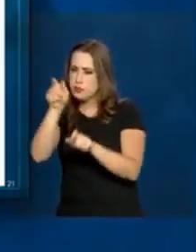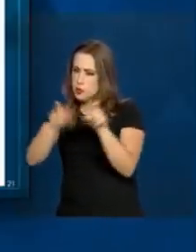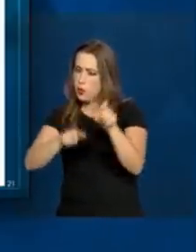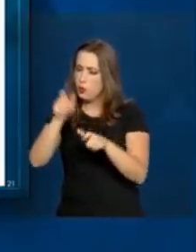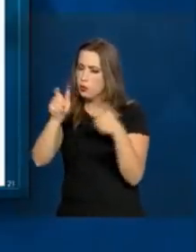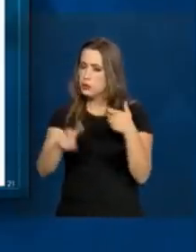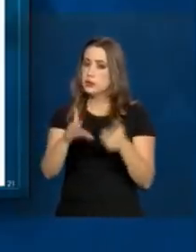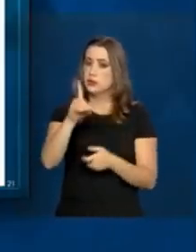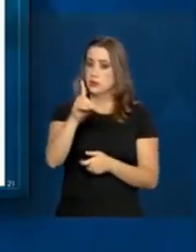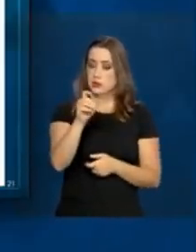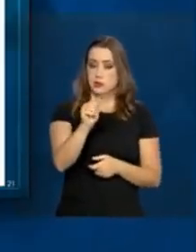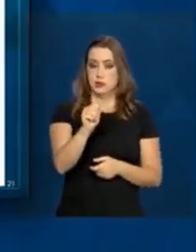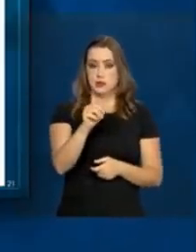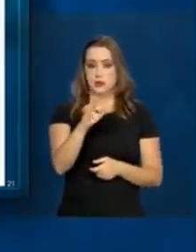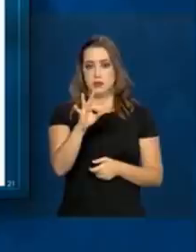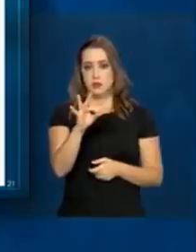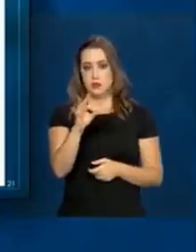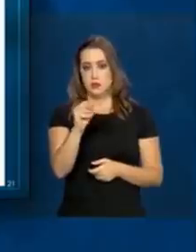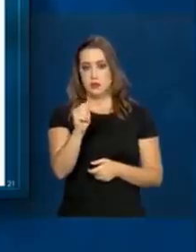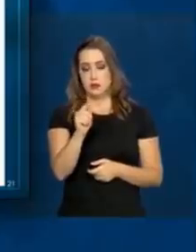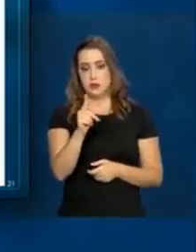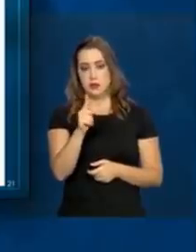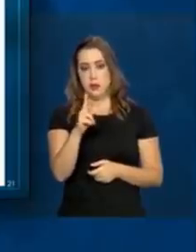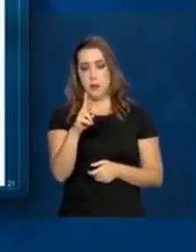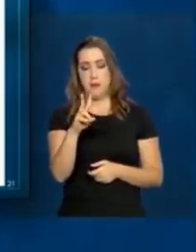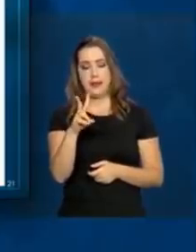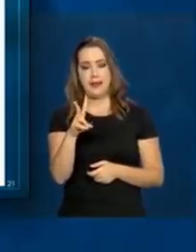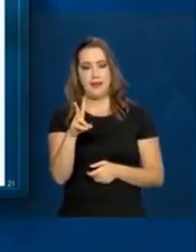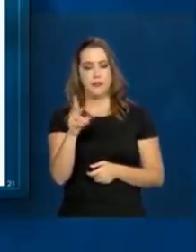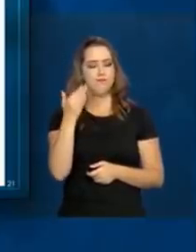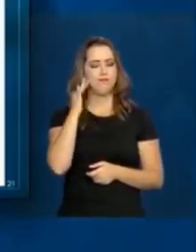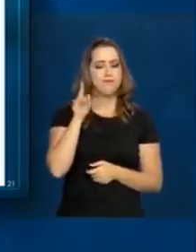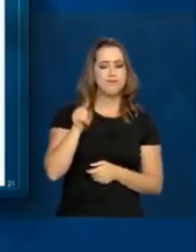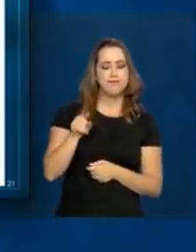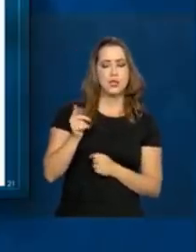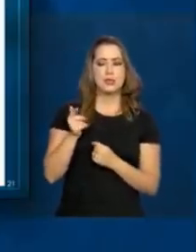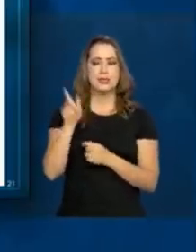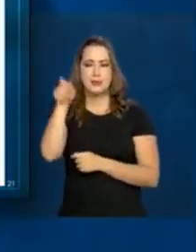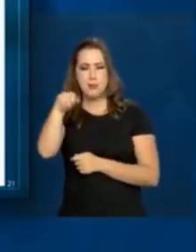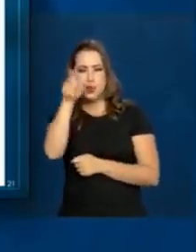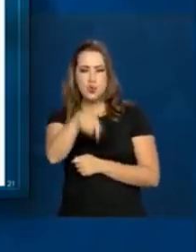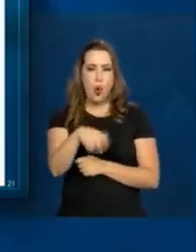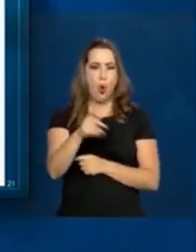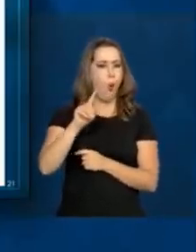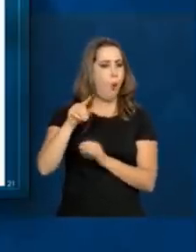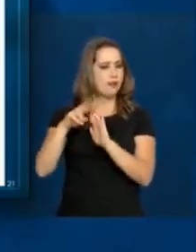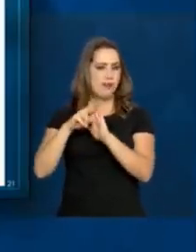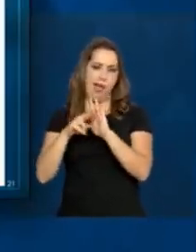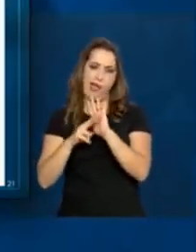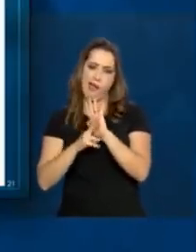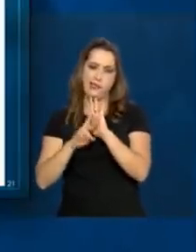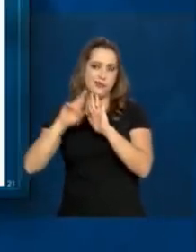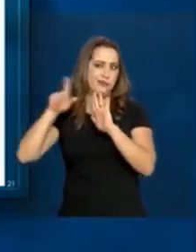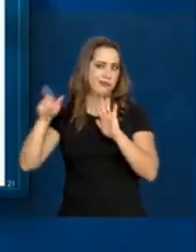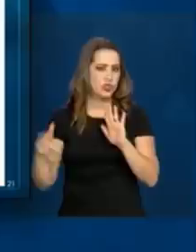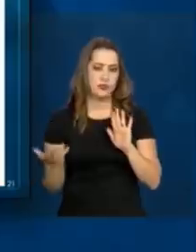brasileiros, a Dataprev entendeu que estas pessoas não atendiam às regras da lei.